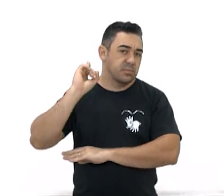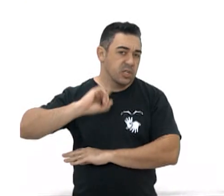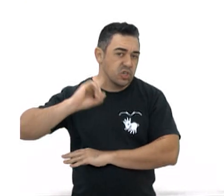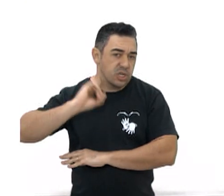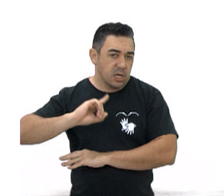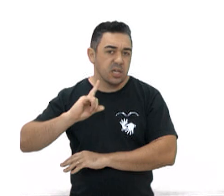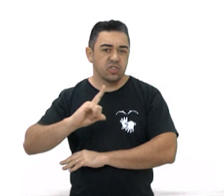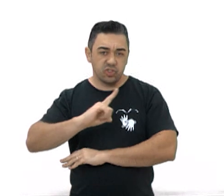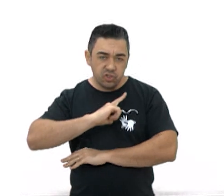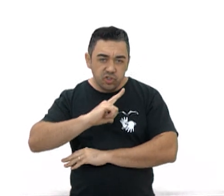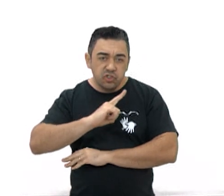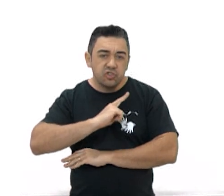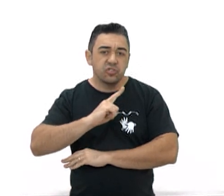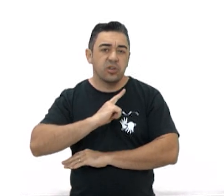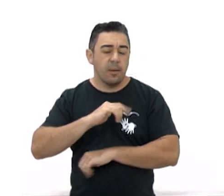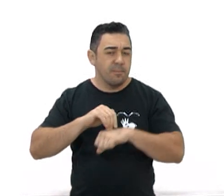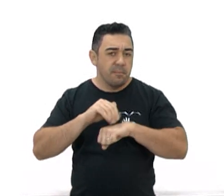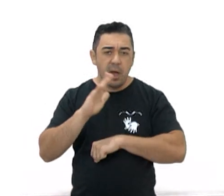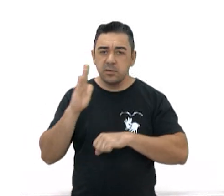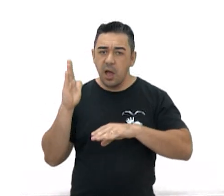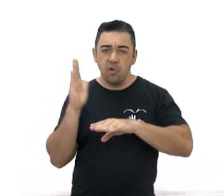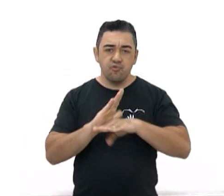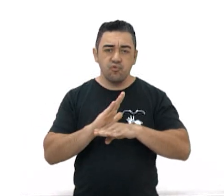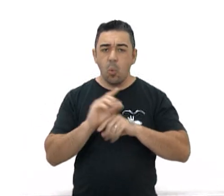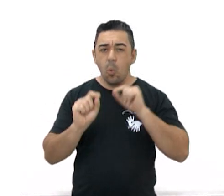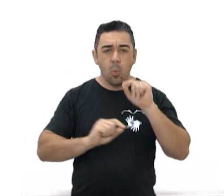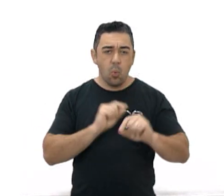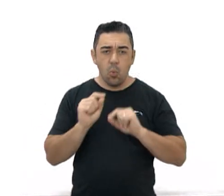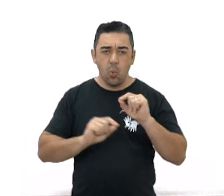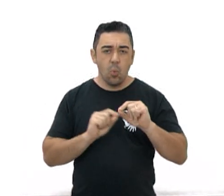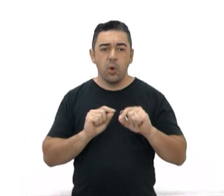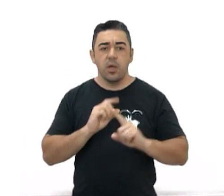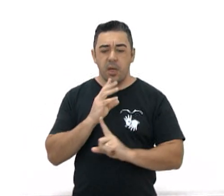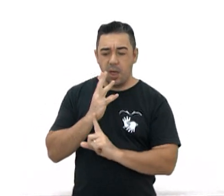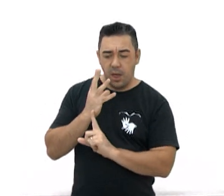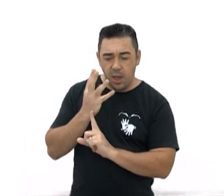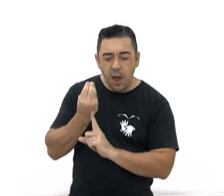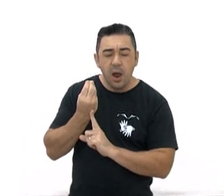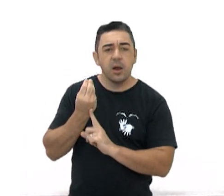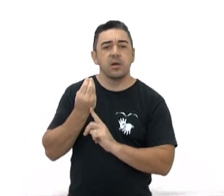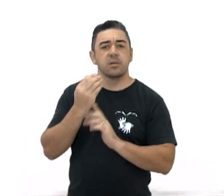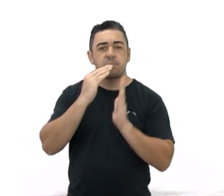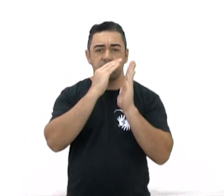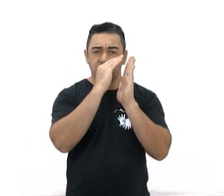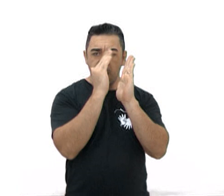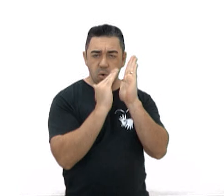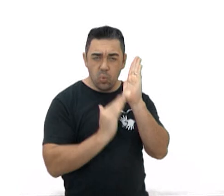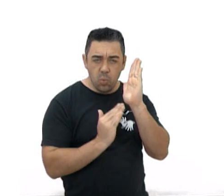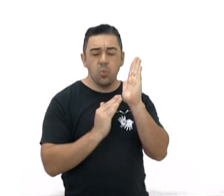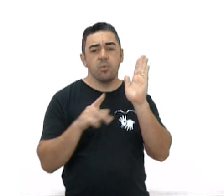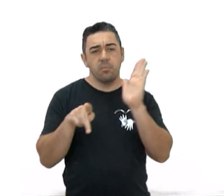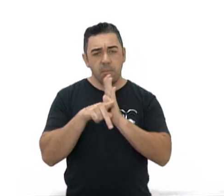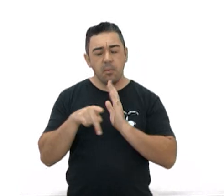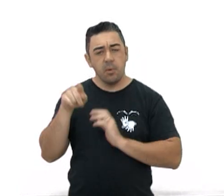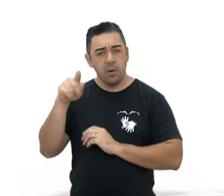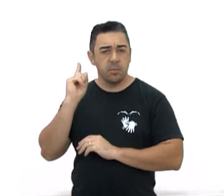Foi o que mais o que patrocinou a arte do barroco brasileiro foi as minas de ouro, principalmente em Minas Gerais.